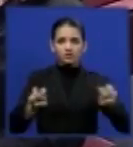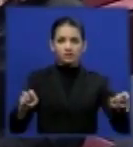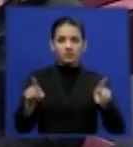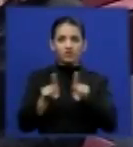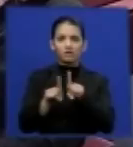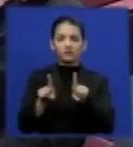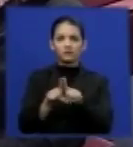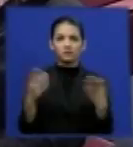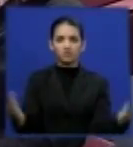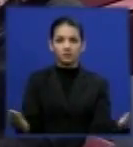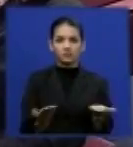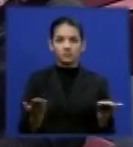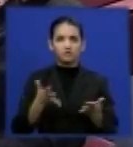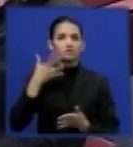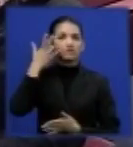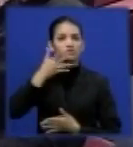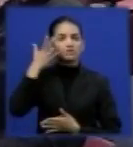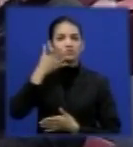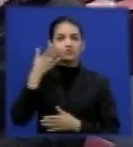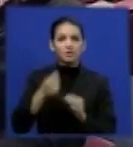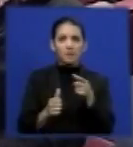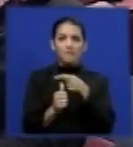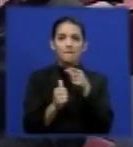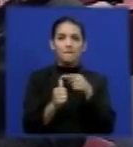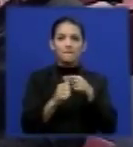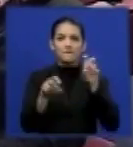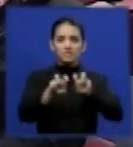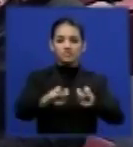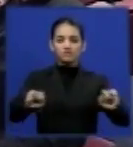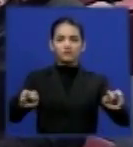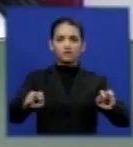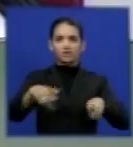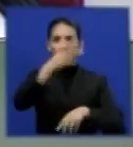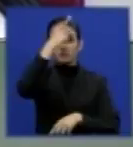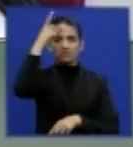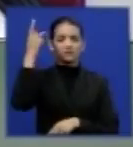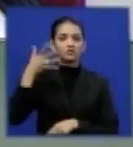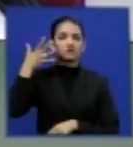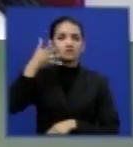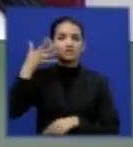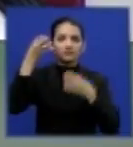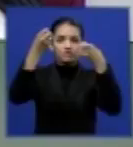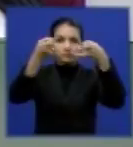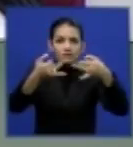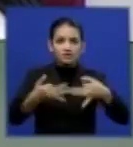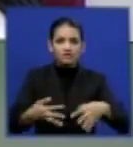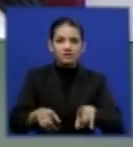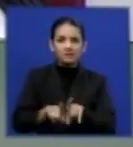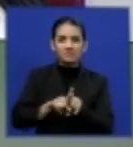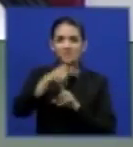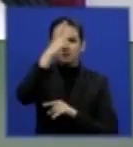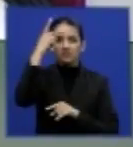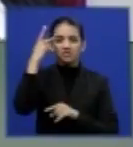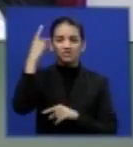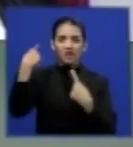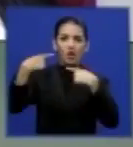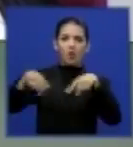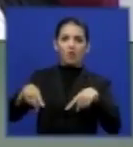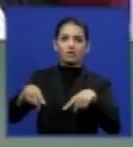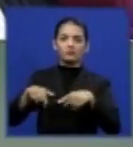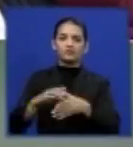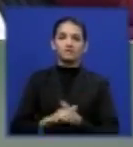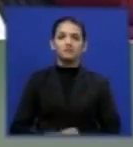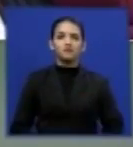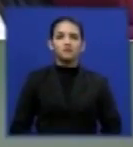cadeiras desta primeira fileira os expositores dessa tese.